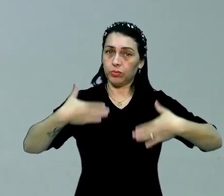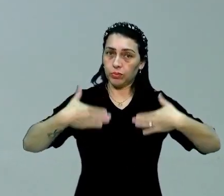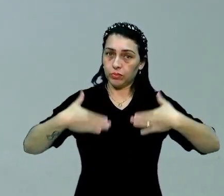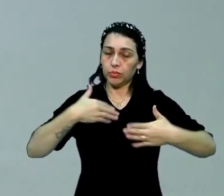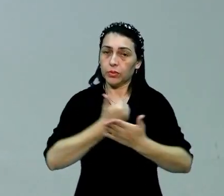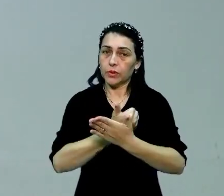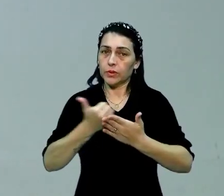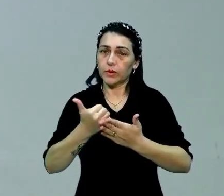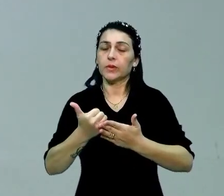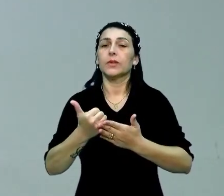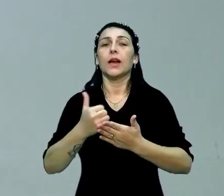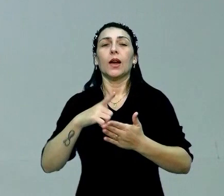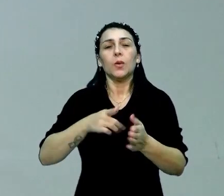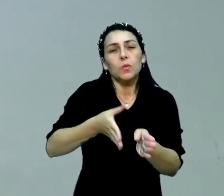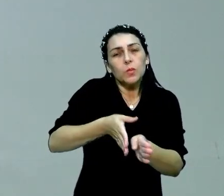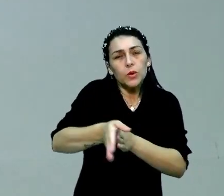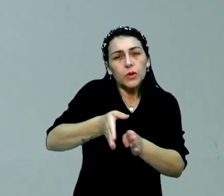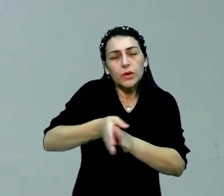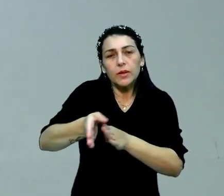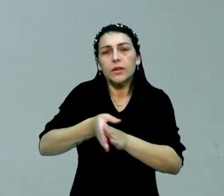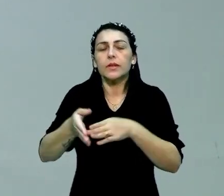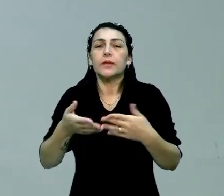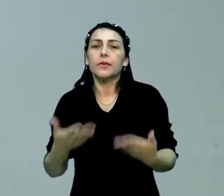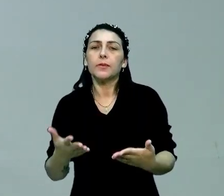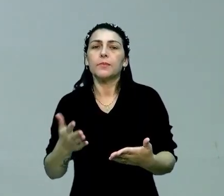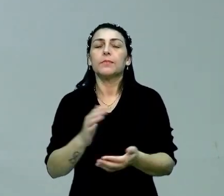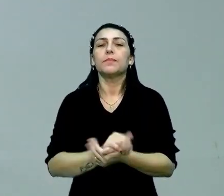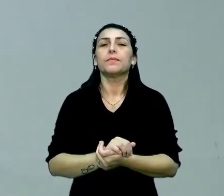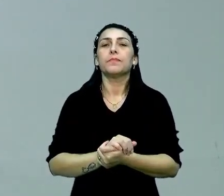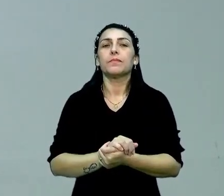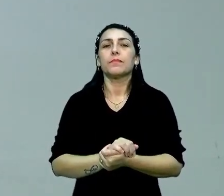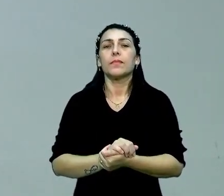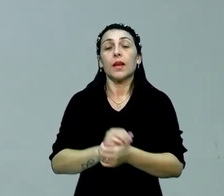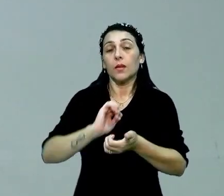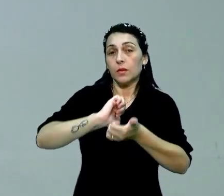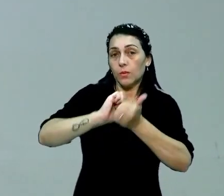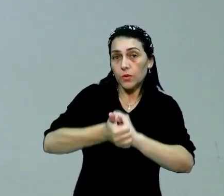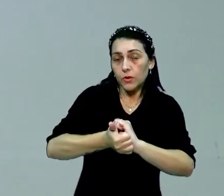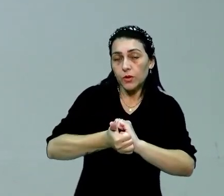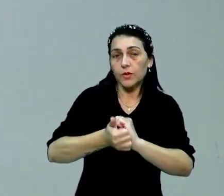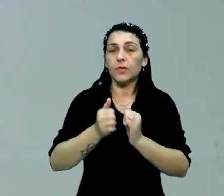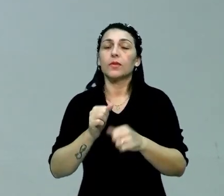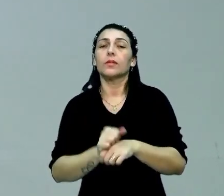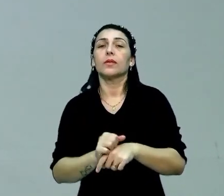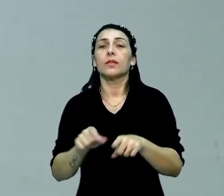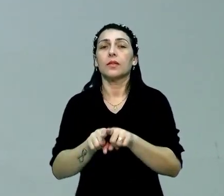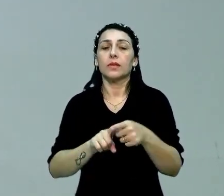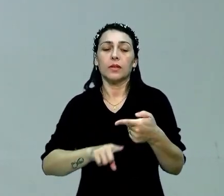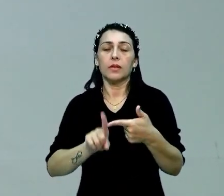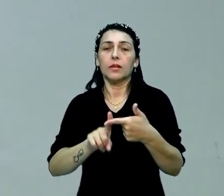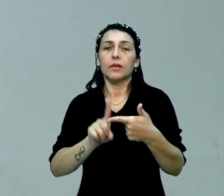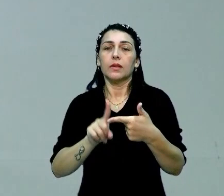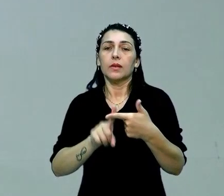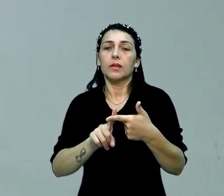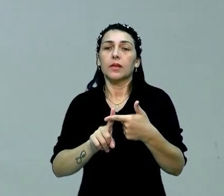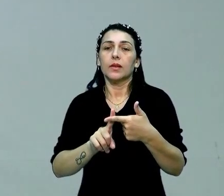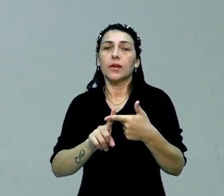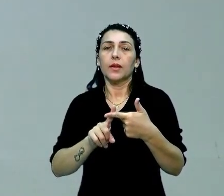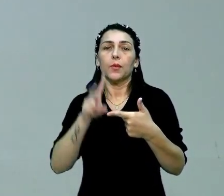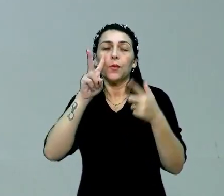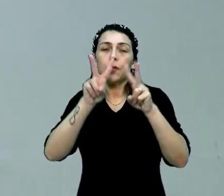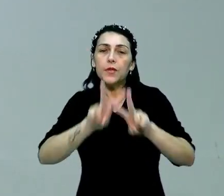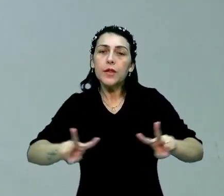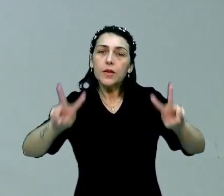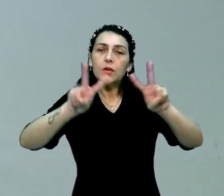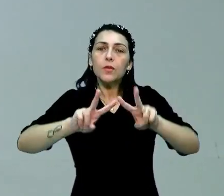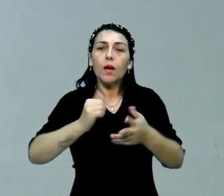ação de um direcionamento, seja ele tanto no aspecto esportivo, quanto no aspecto da ludicidade, dos